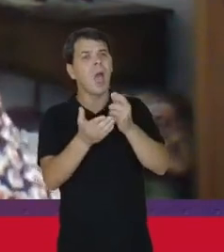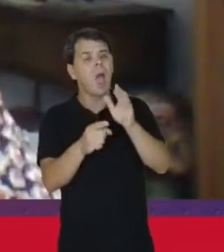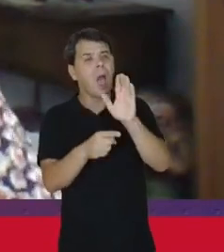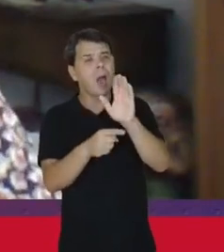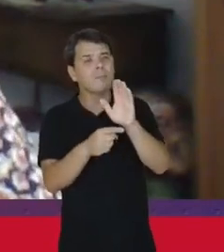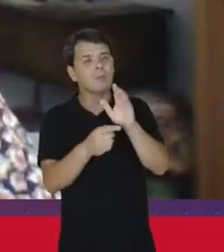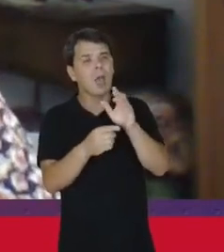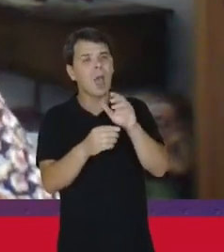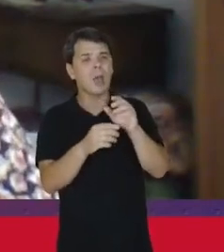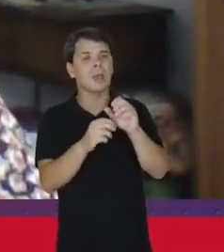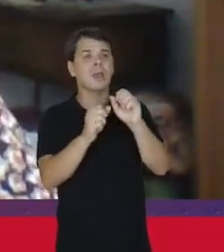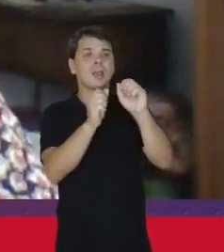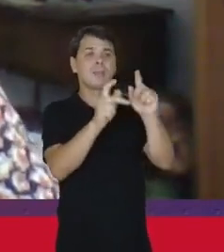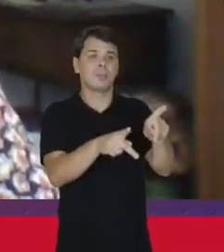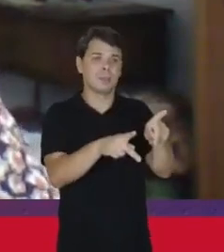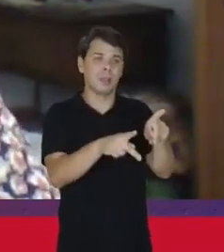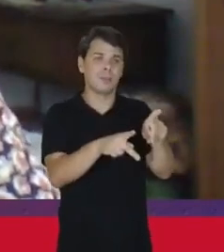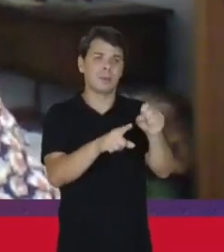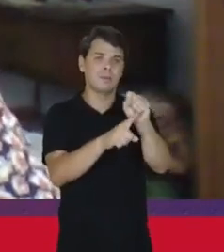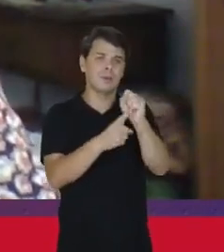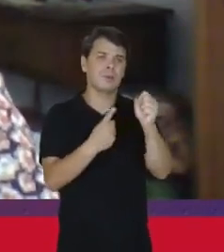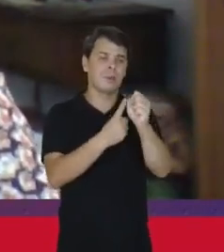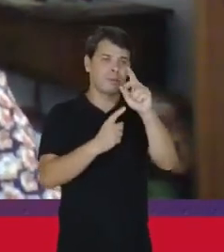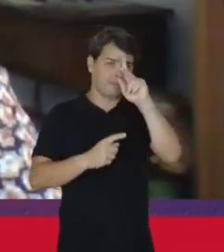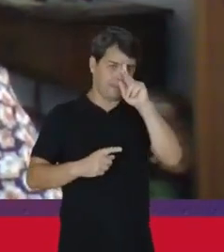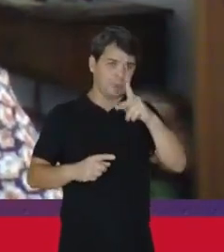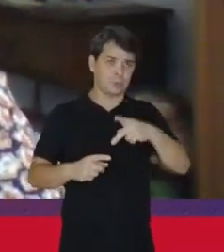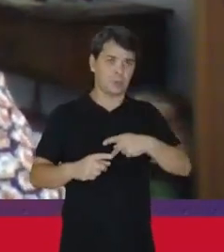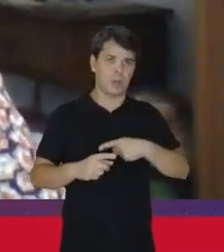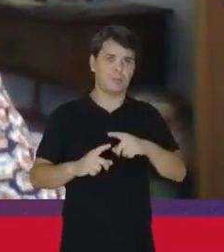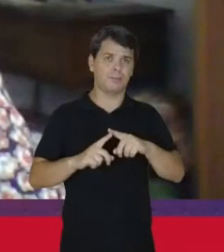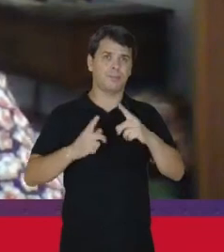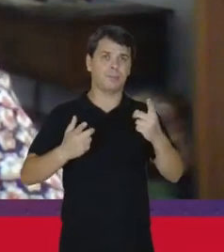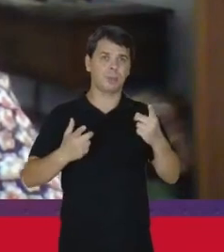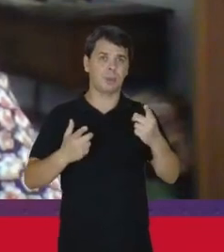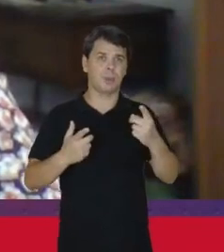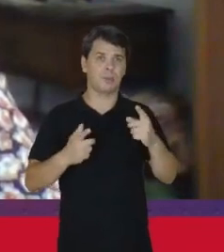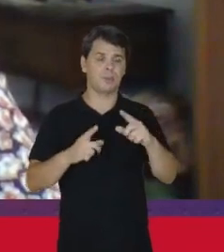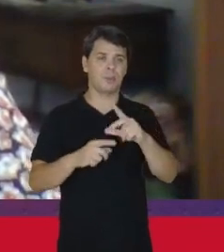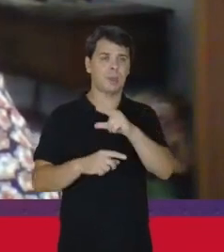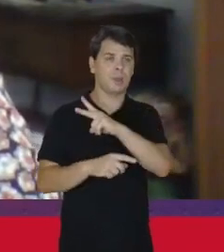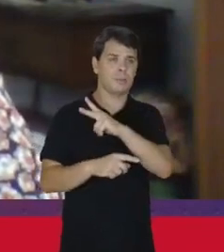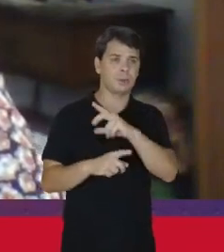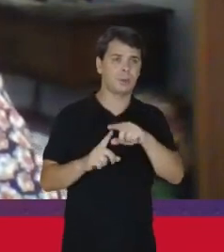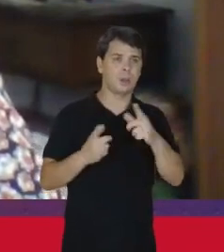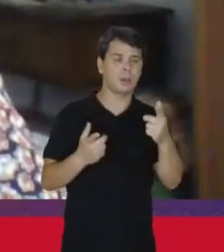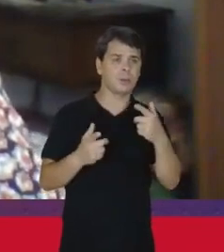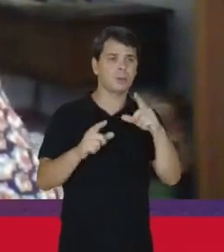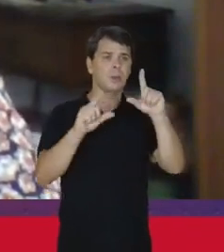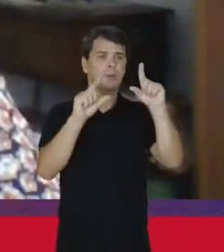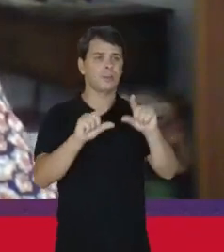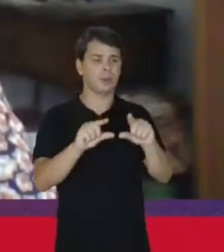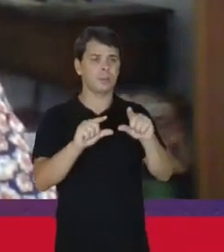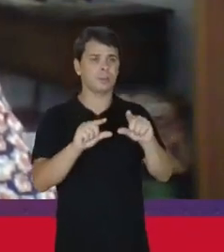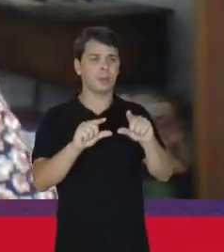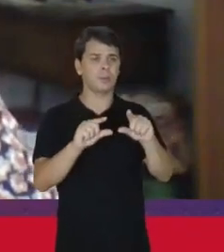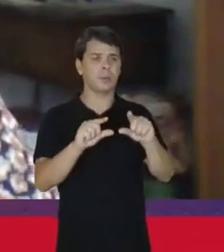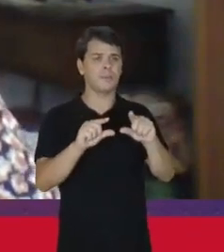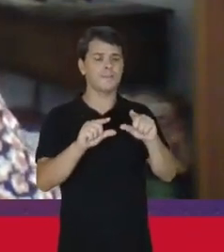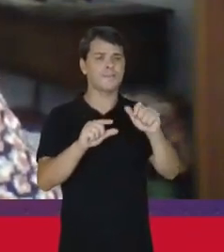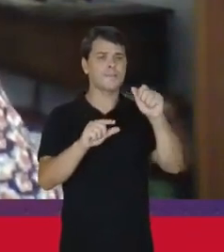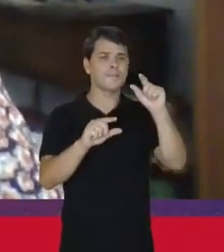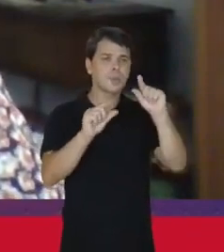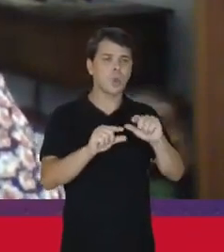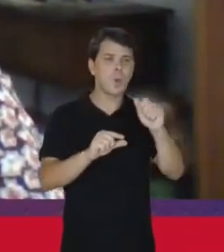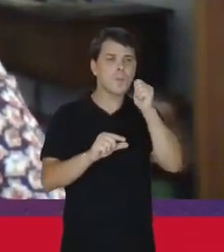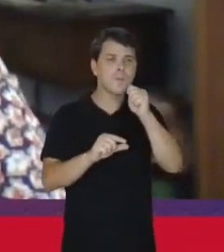contribuição para a Previdência de forma individual. O percentual é um pouco menor entre as mulheres brancas, em